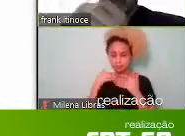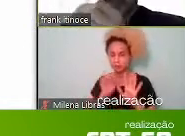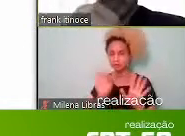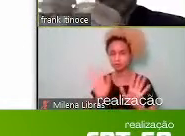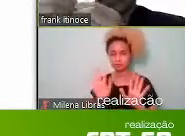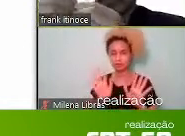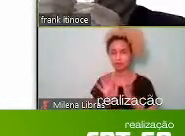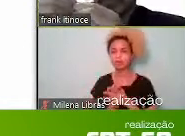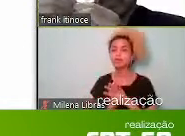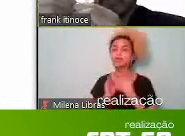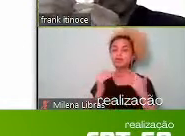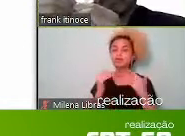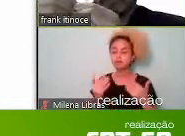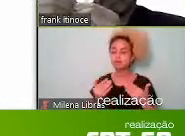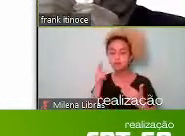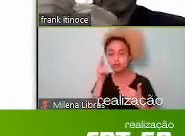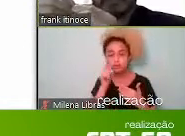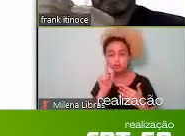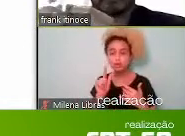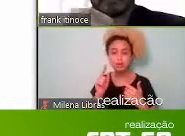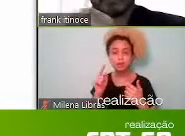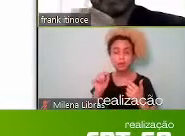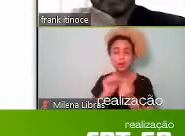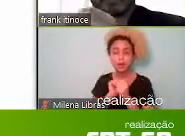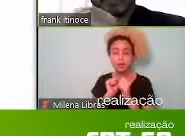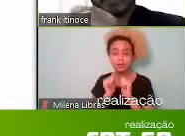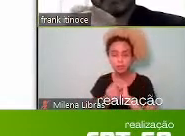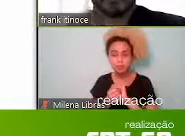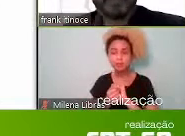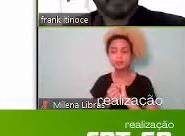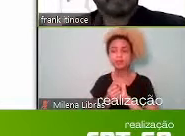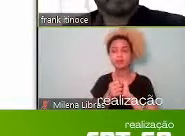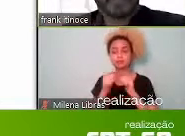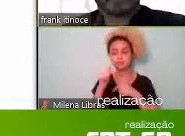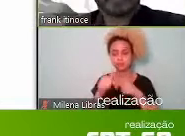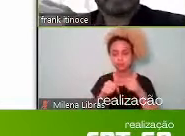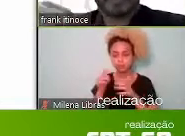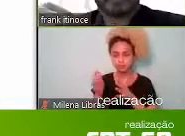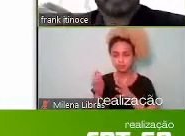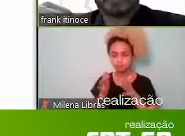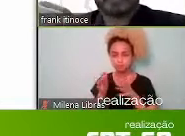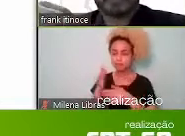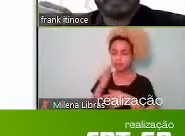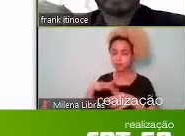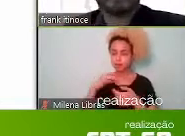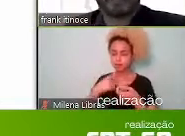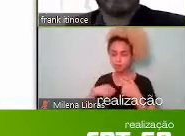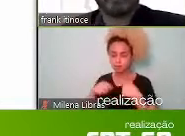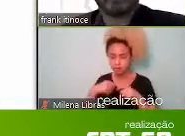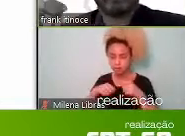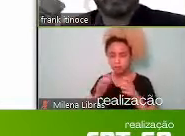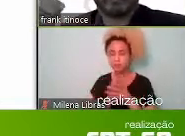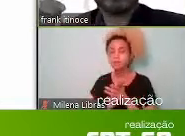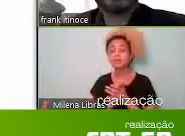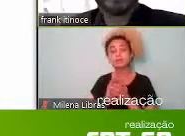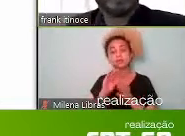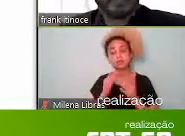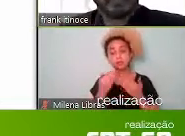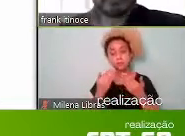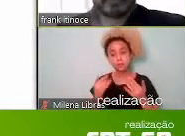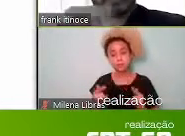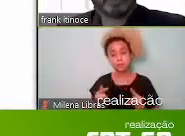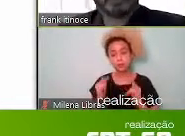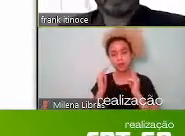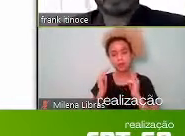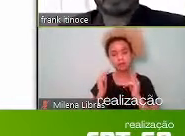conseguiu harmonizar o serviço operacional com o serviço administrativo. Então, prédios que estatisticamente, pegam pouco fogo,